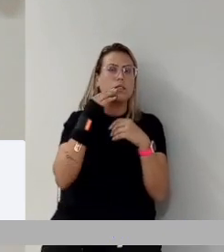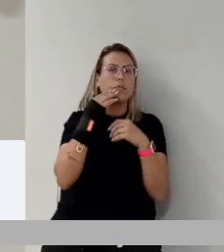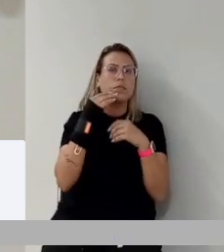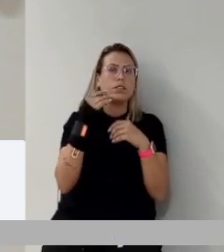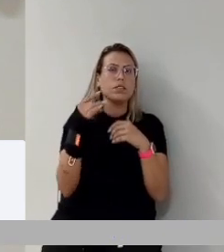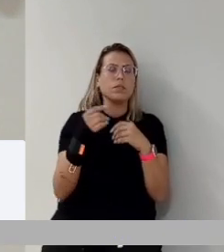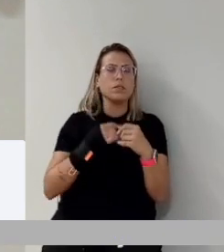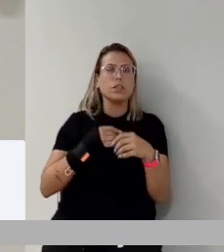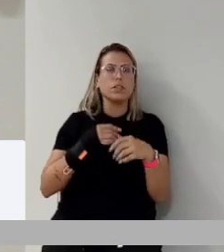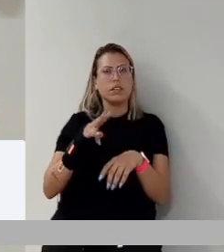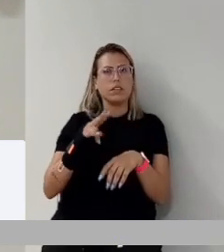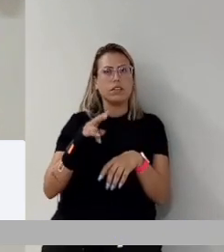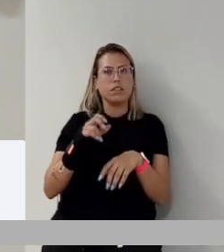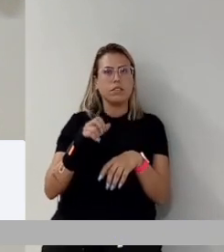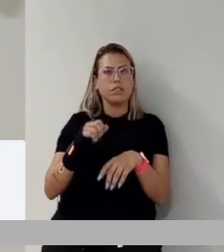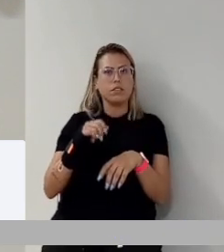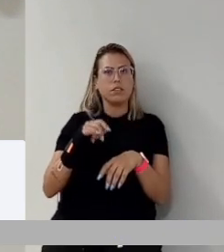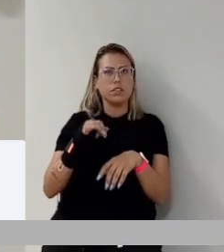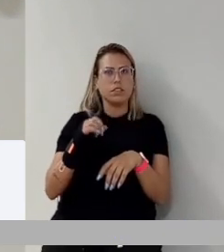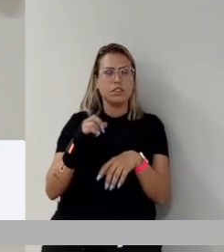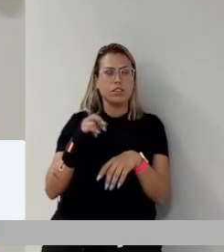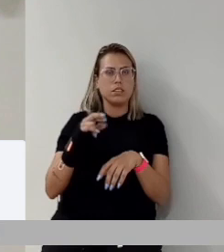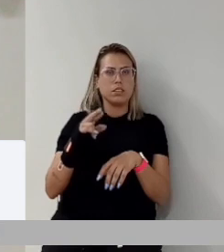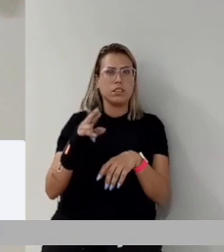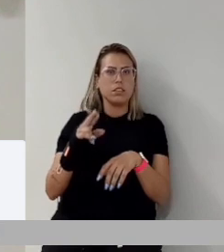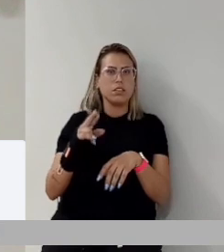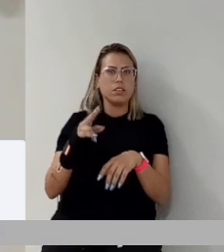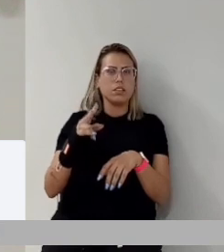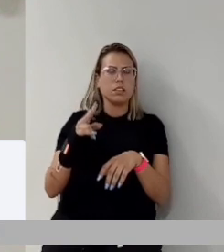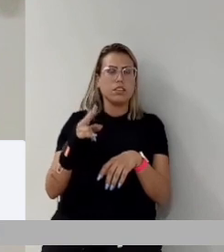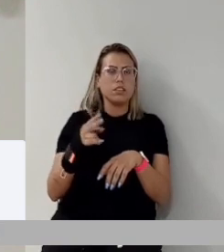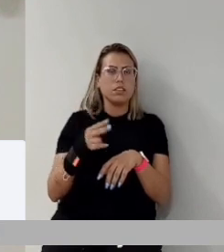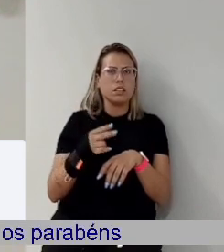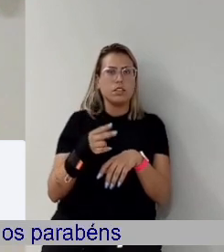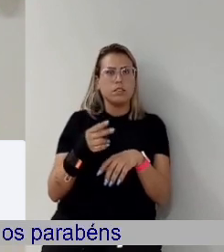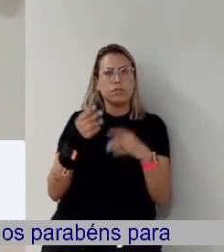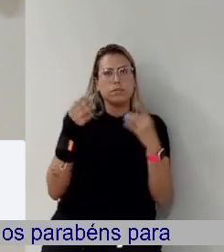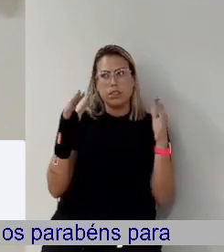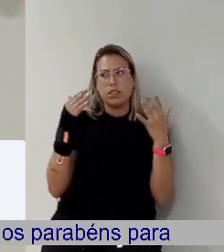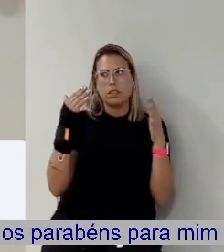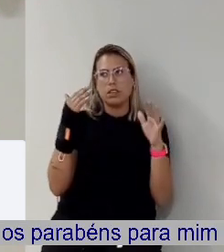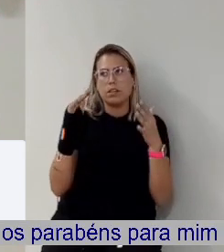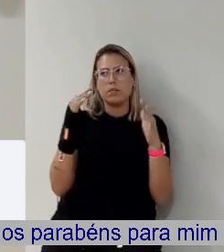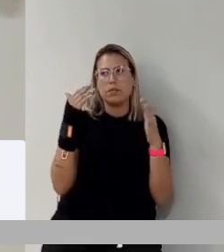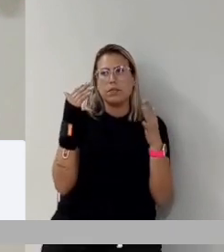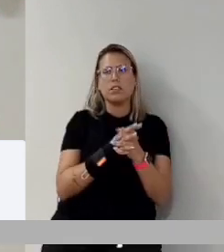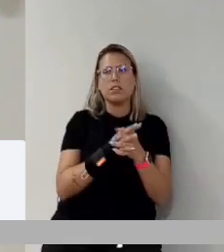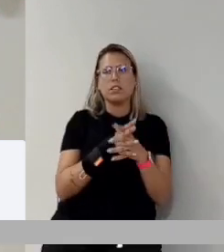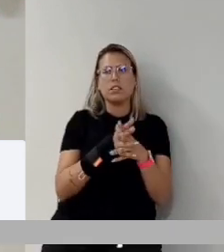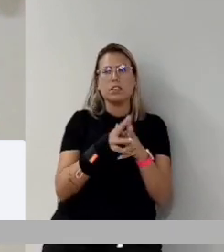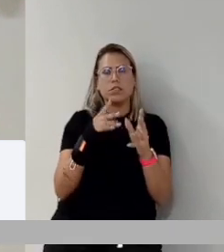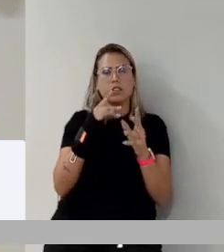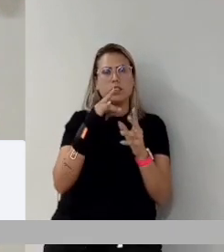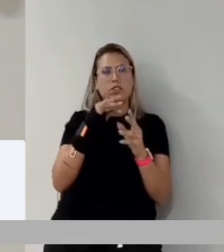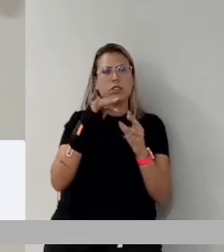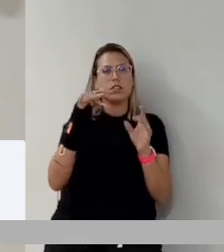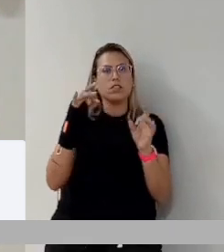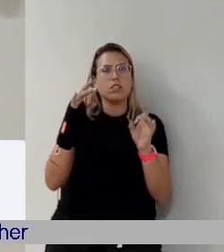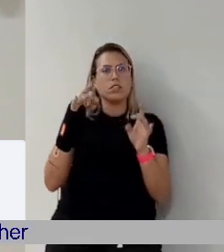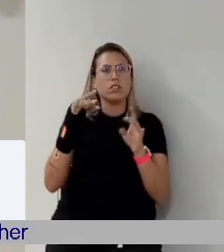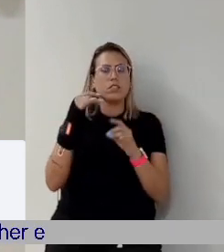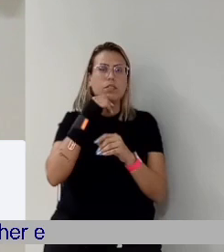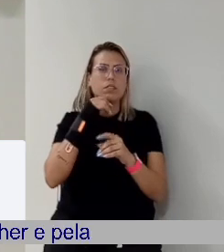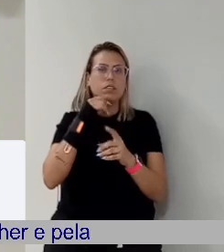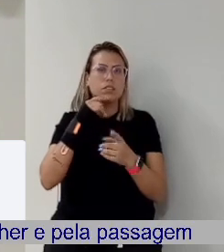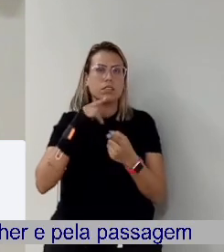Maria Ivani né duplamente mandar uns parabéns para ela duplamente né Ronaldo é pelo Dia Internacional da mulher e pela